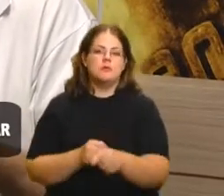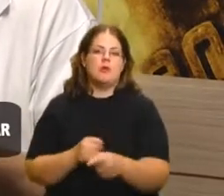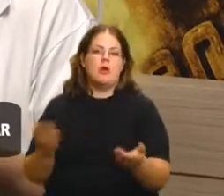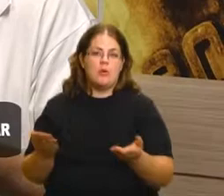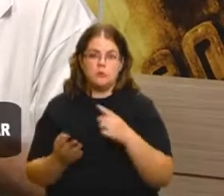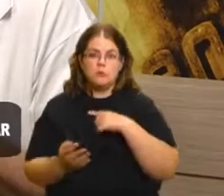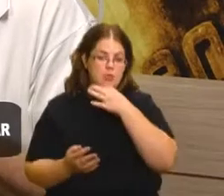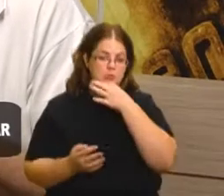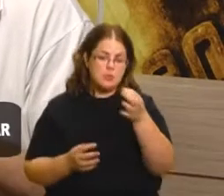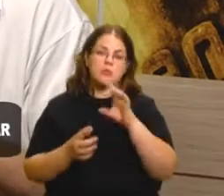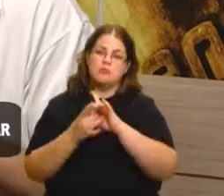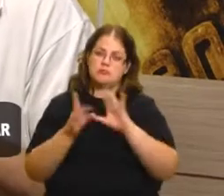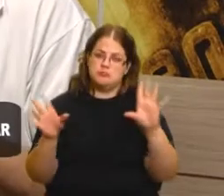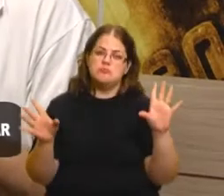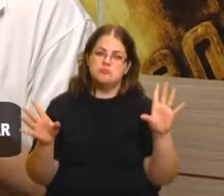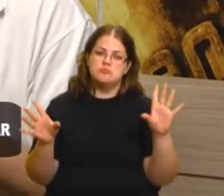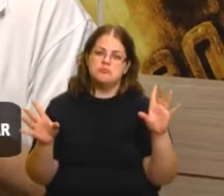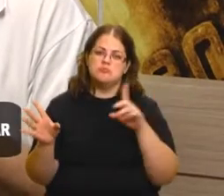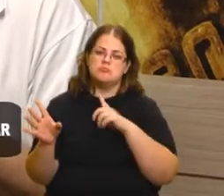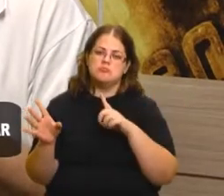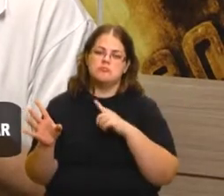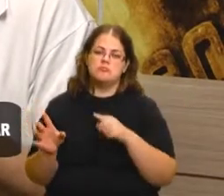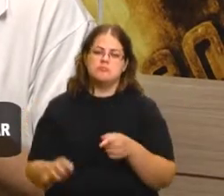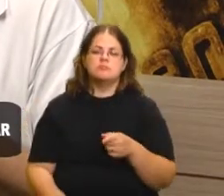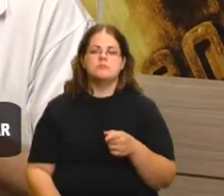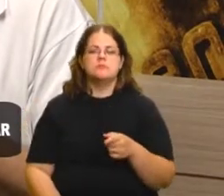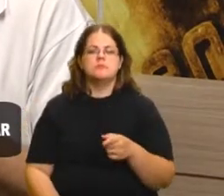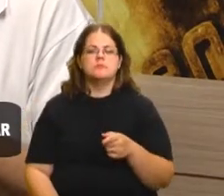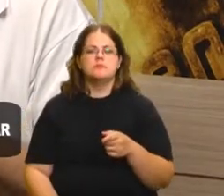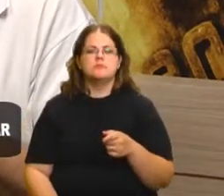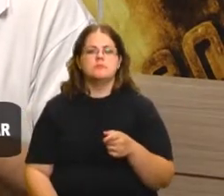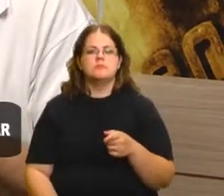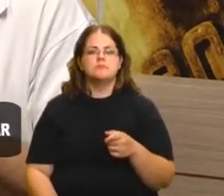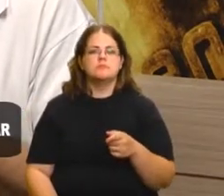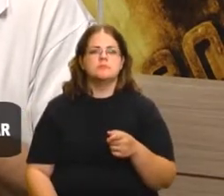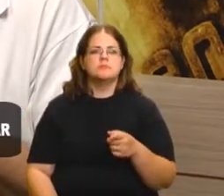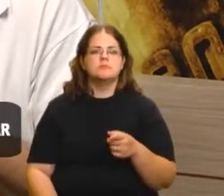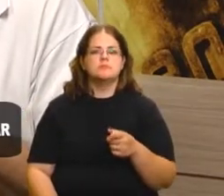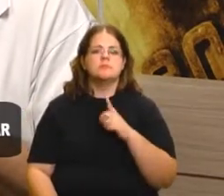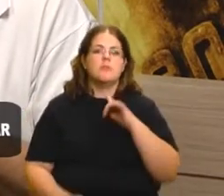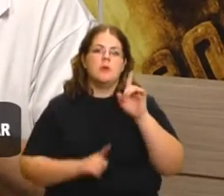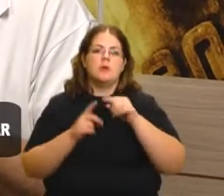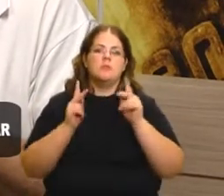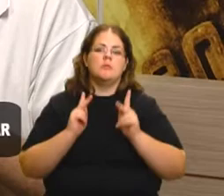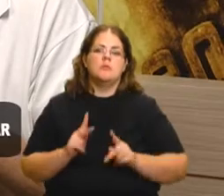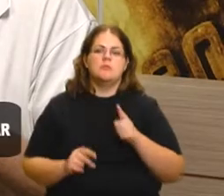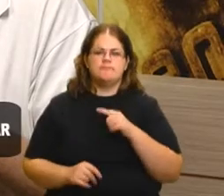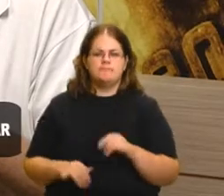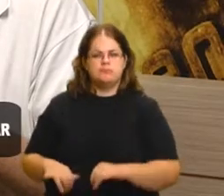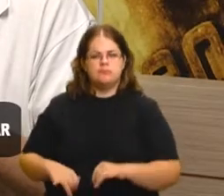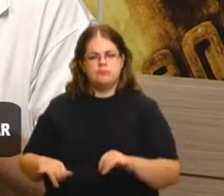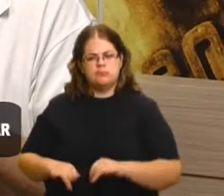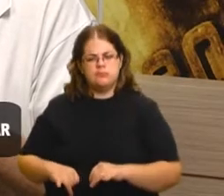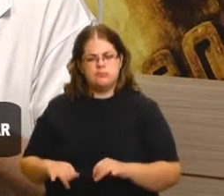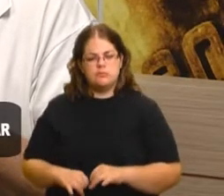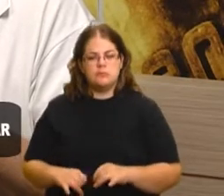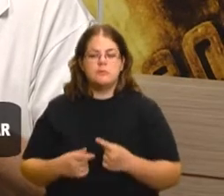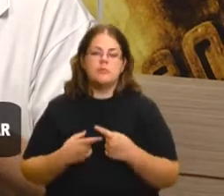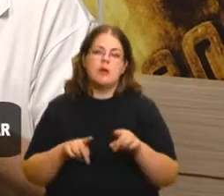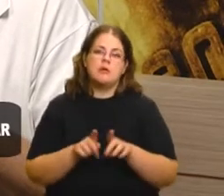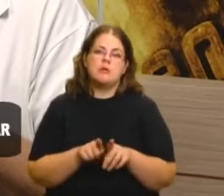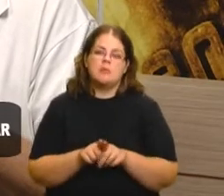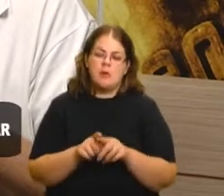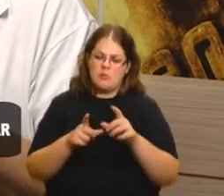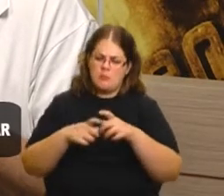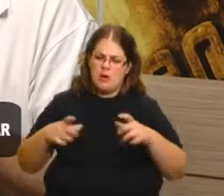esperaria que isso fosse possível se o regime fosse democrático. Para muitos era um momento de terror. Mas eu diria que para a maioria